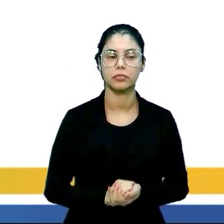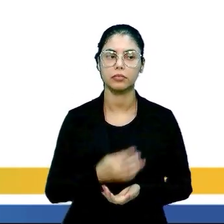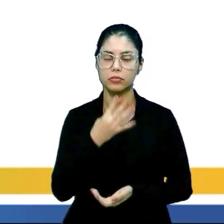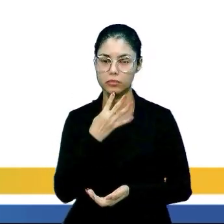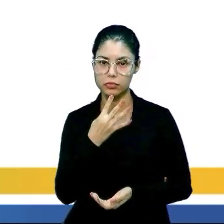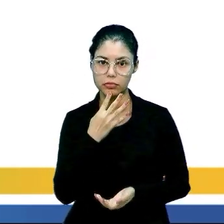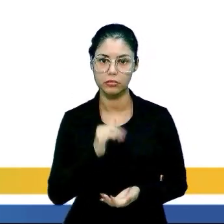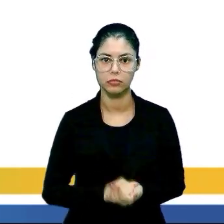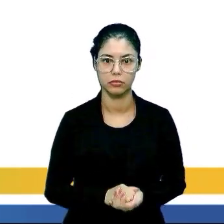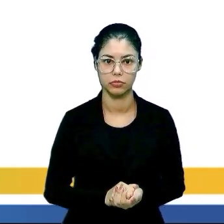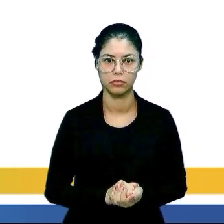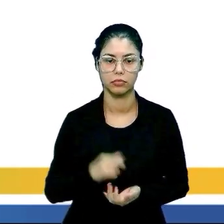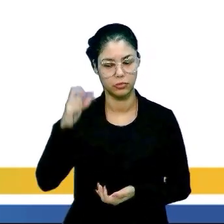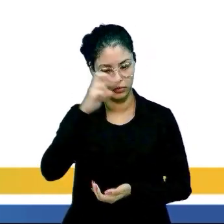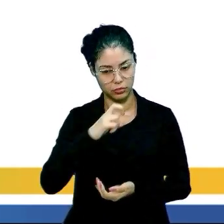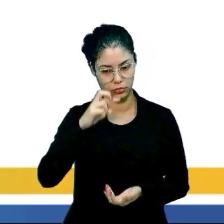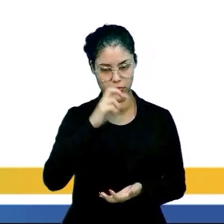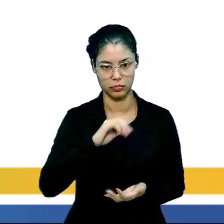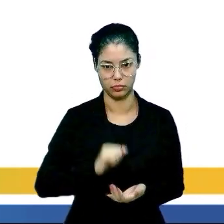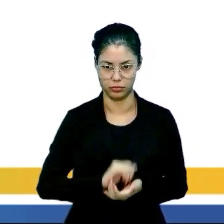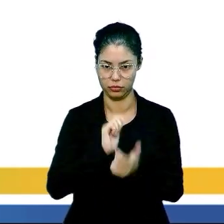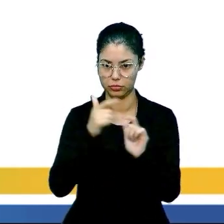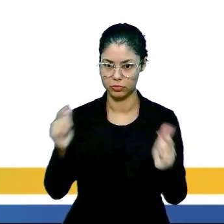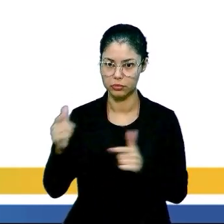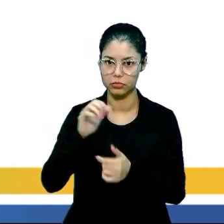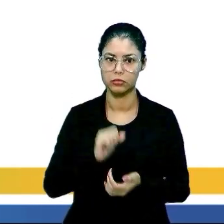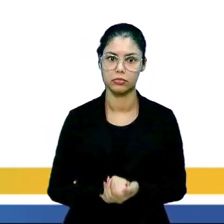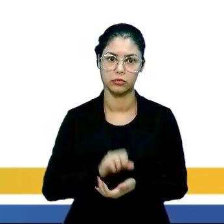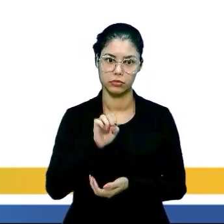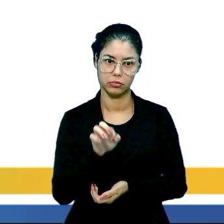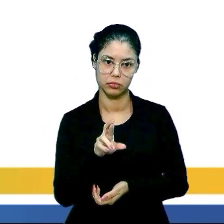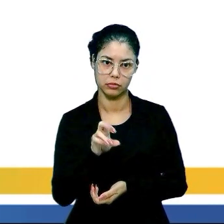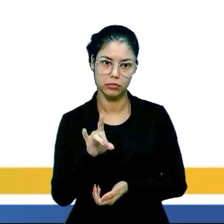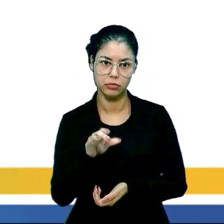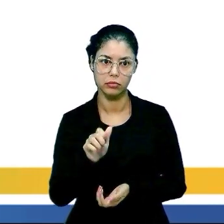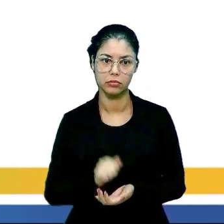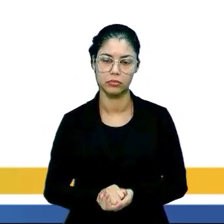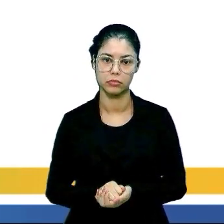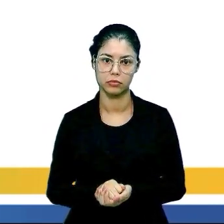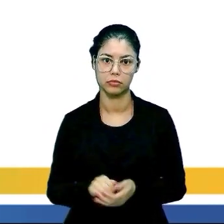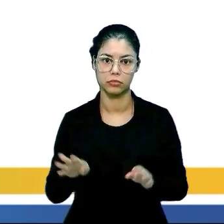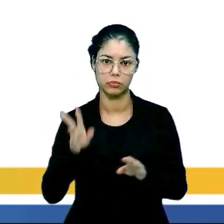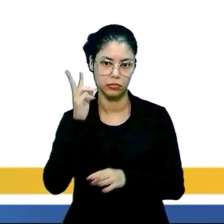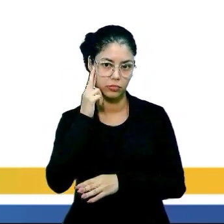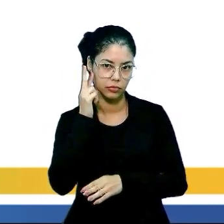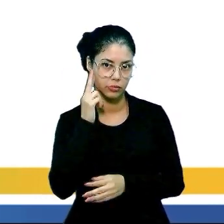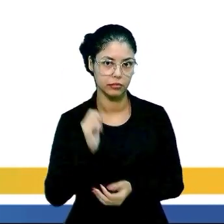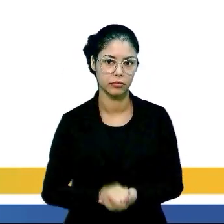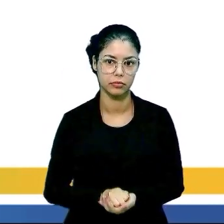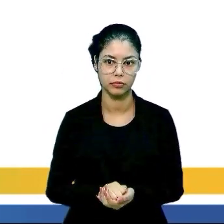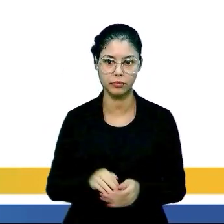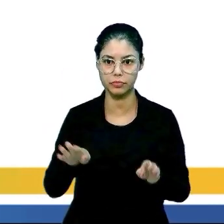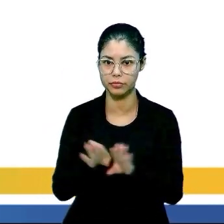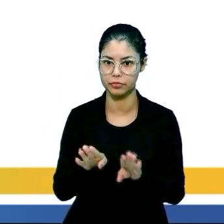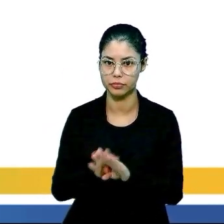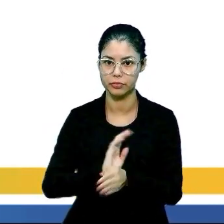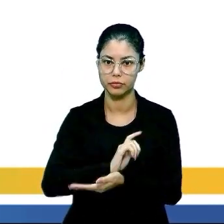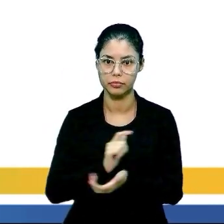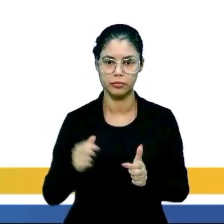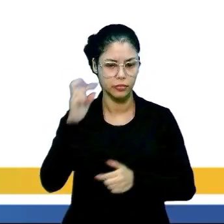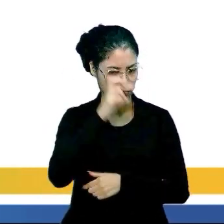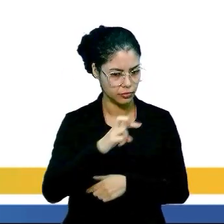bastante conhecida e analisada, é Grande Sertão Veredas. É muito comum que a gente observe